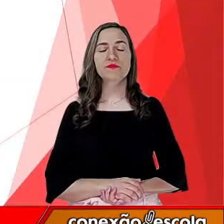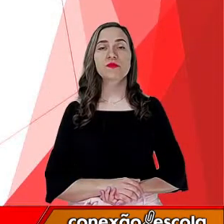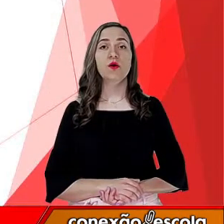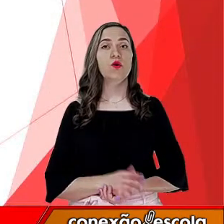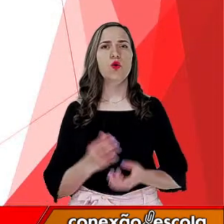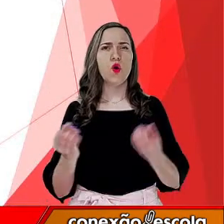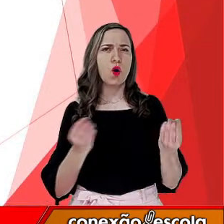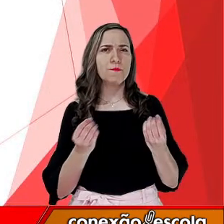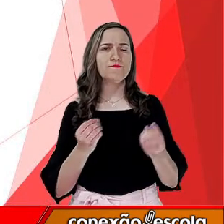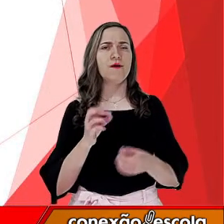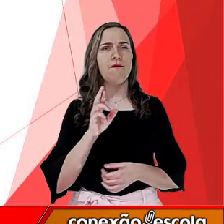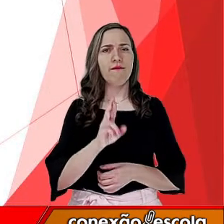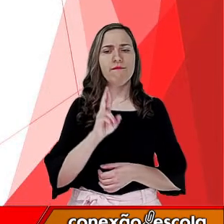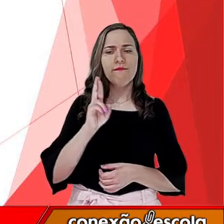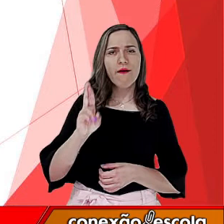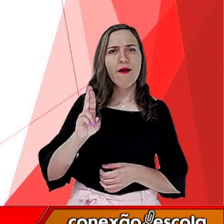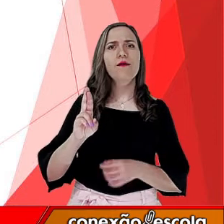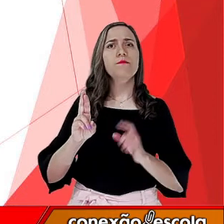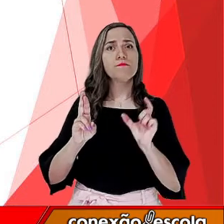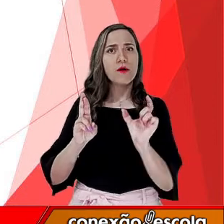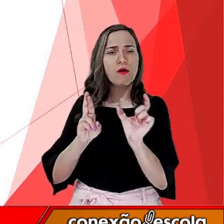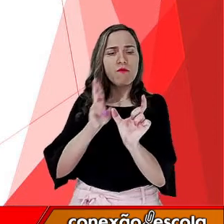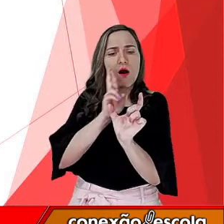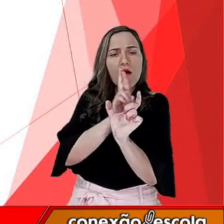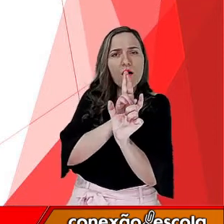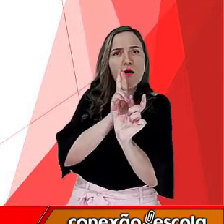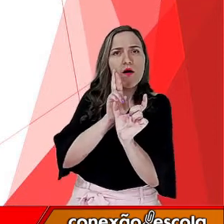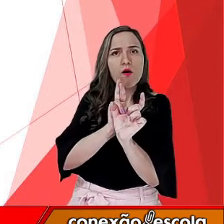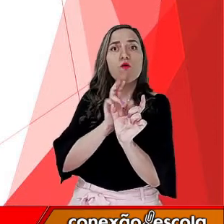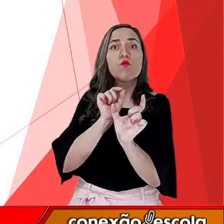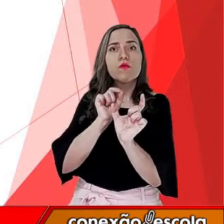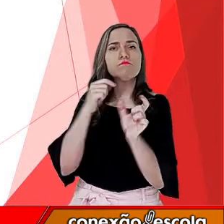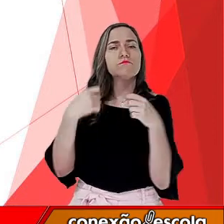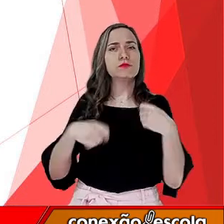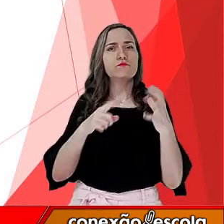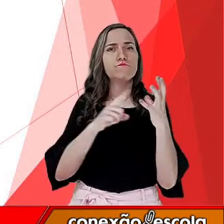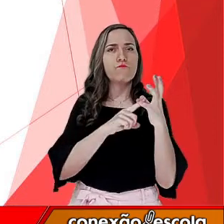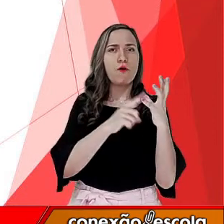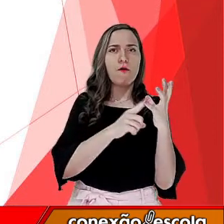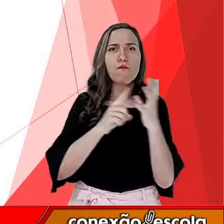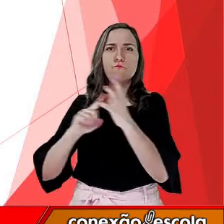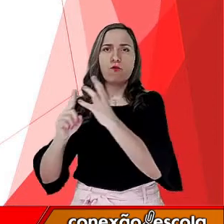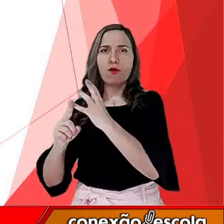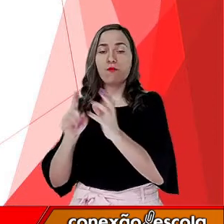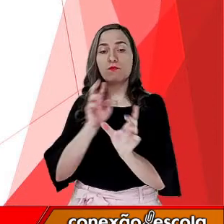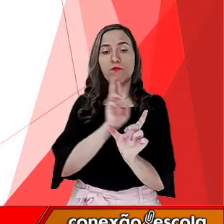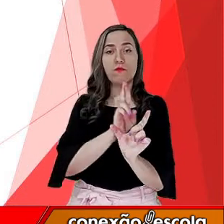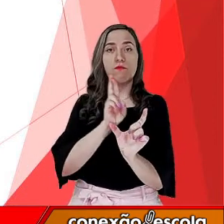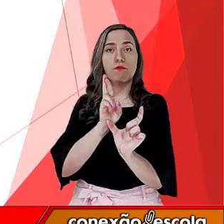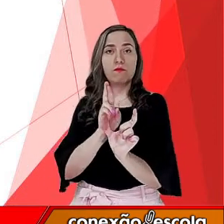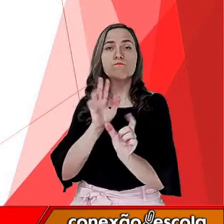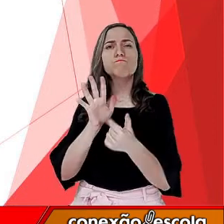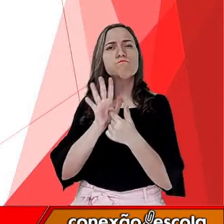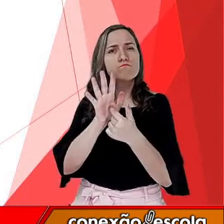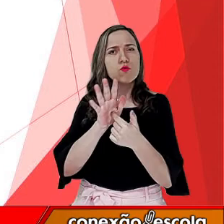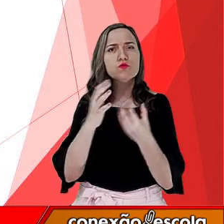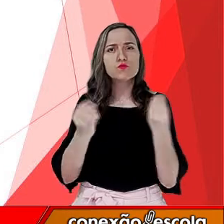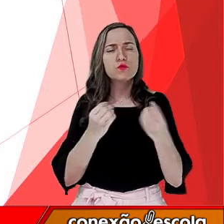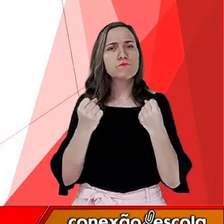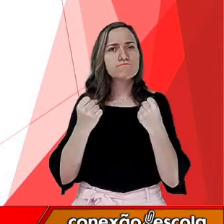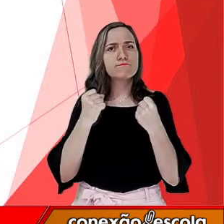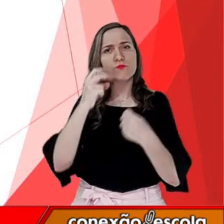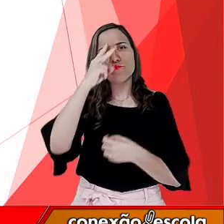Usamos o RR no meio das palavras entre duas vogais para representar o som forte do